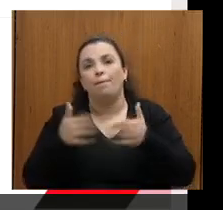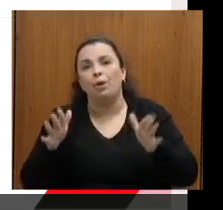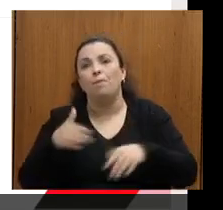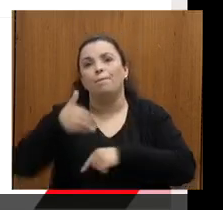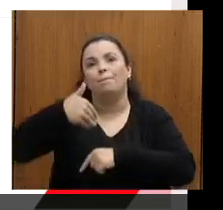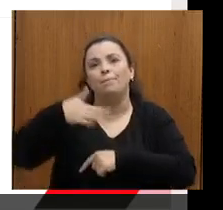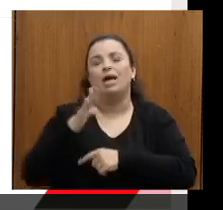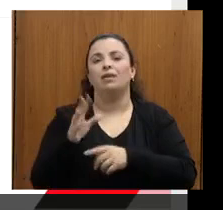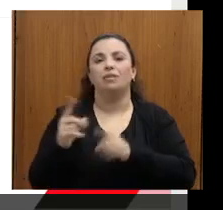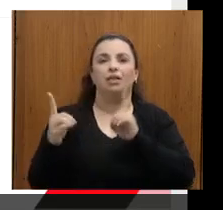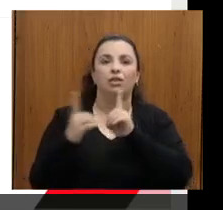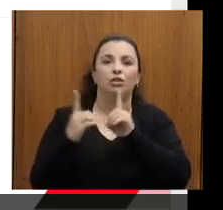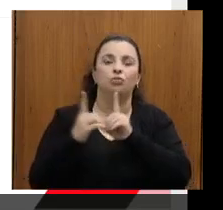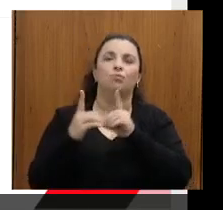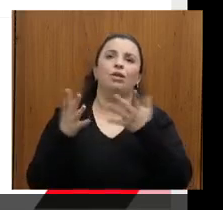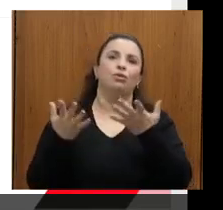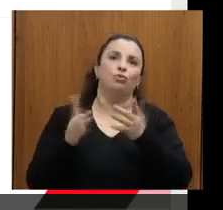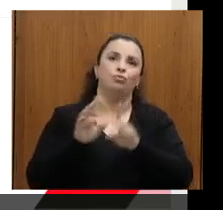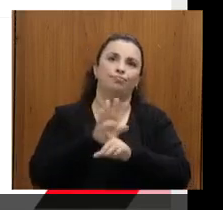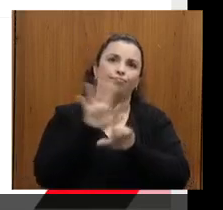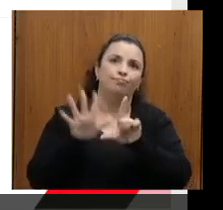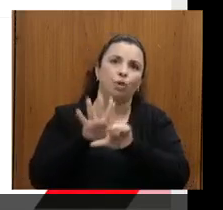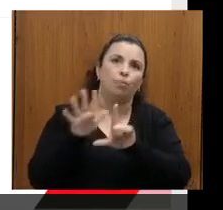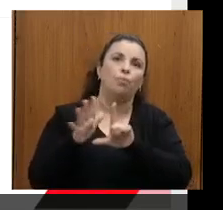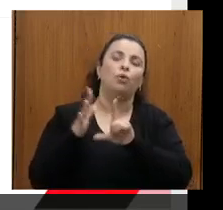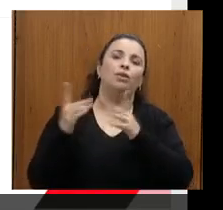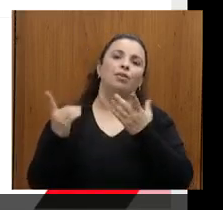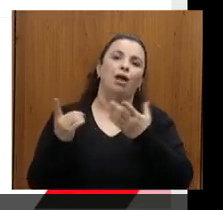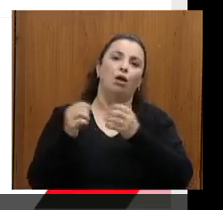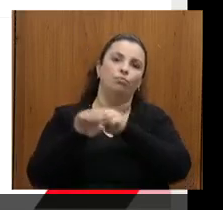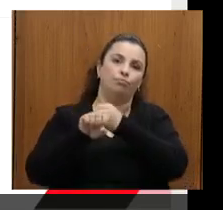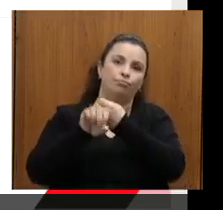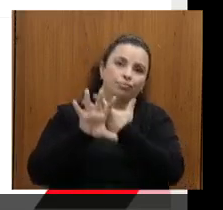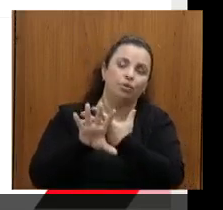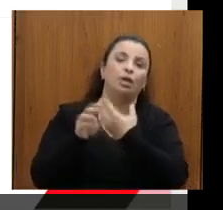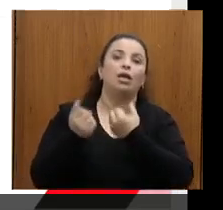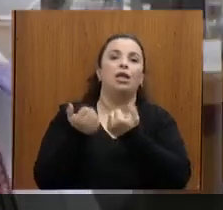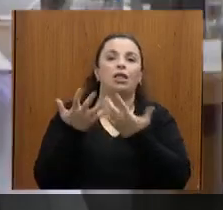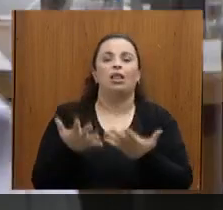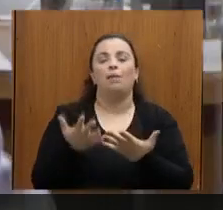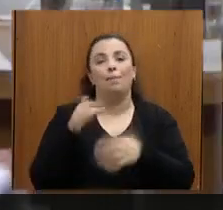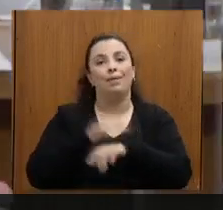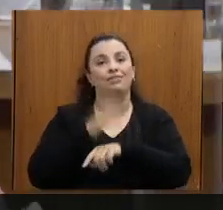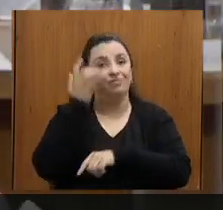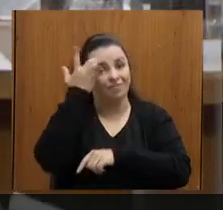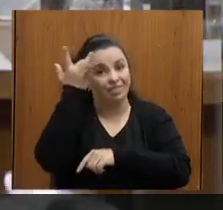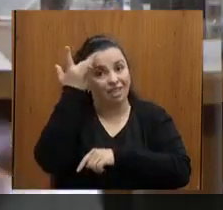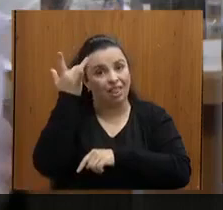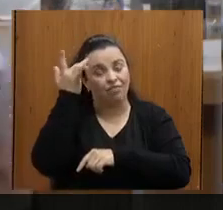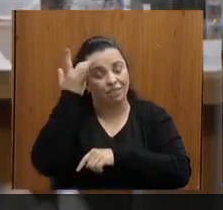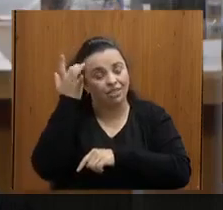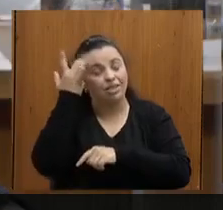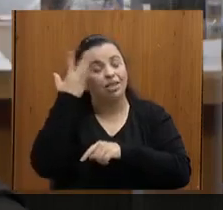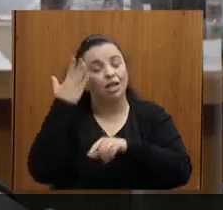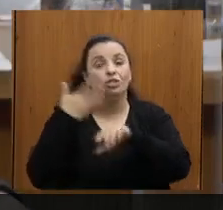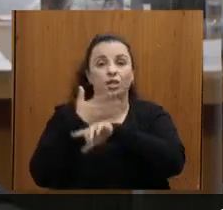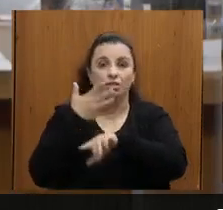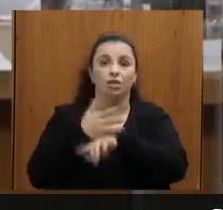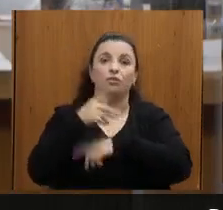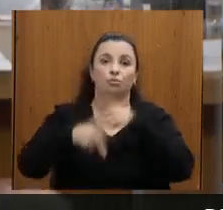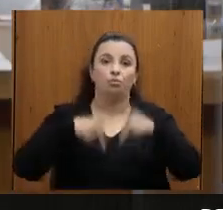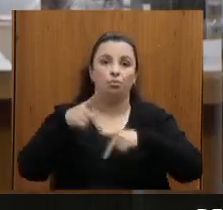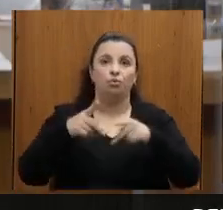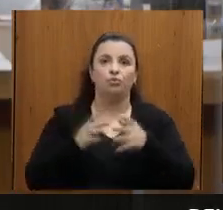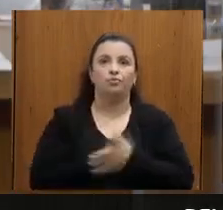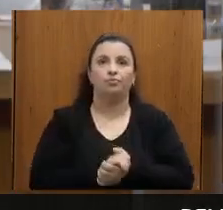dos terminais de autoatendimento, resultando num serviço facilitado à população. Pode passar, por favor. Hoje temos também novos